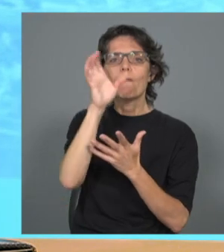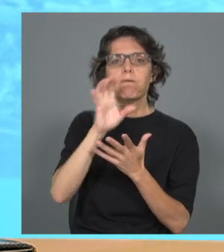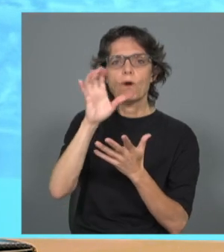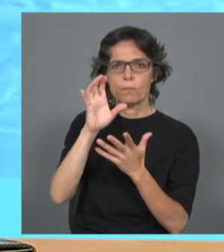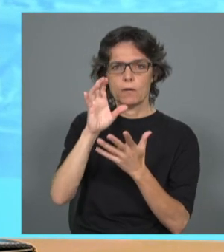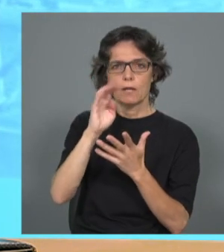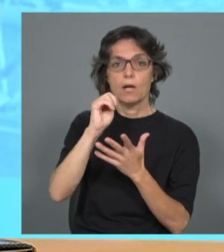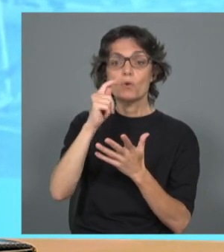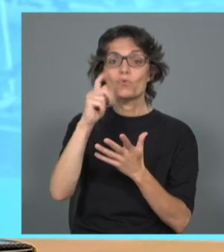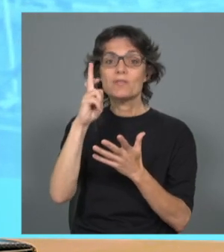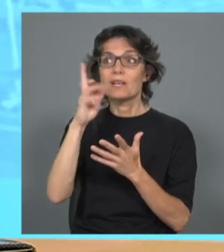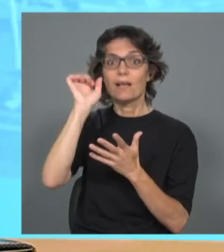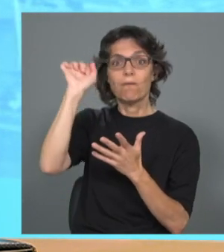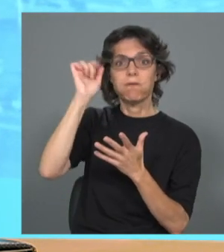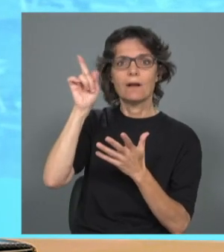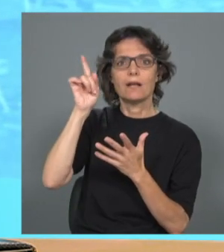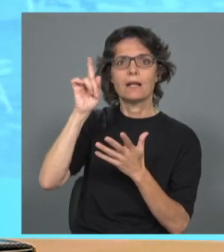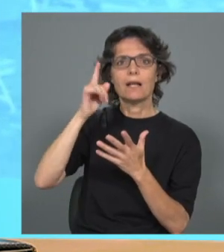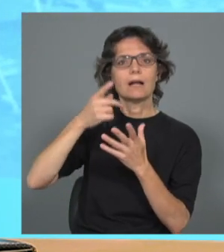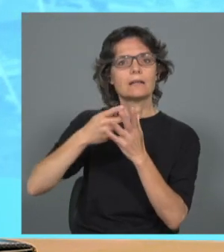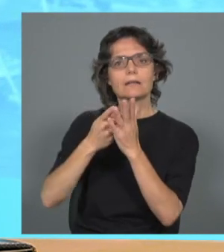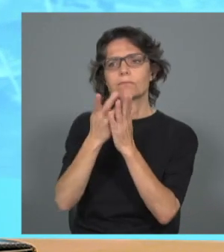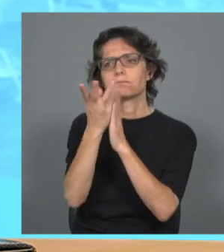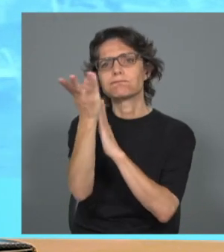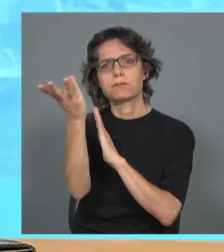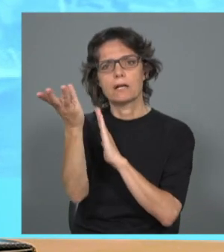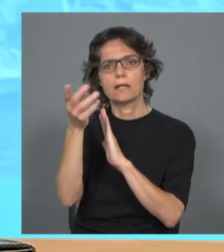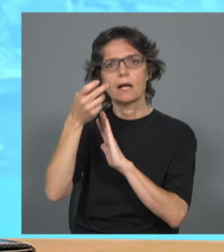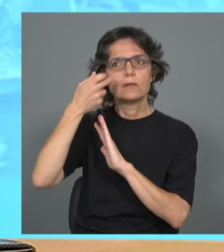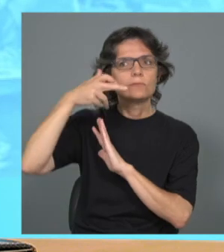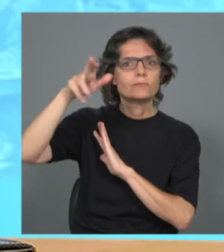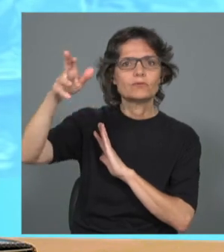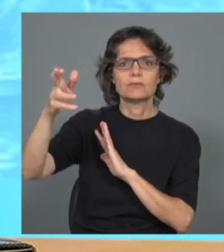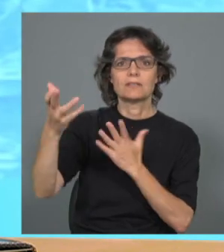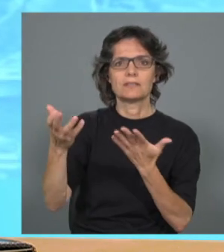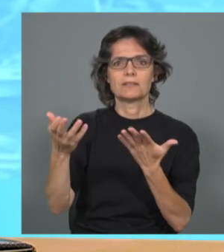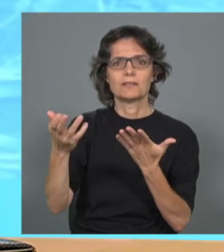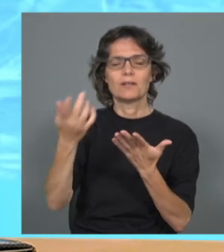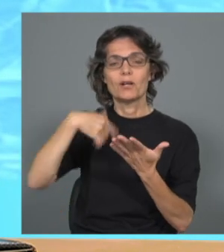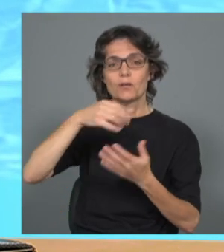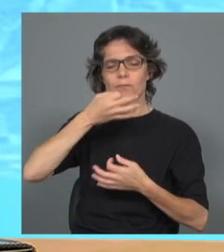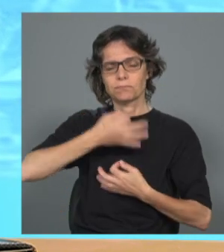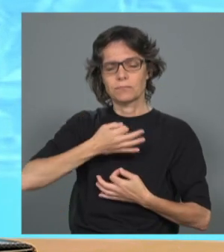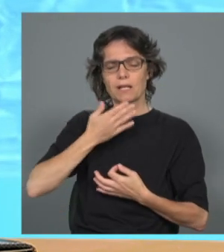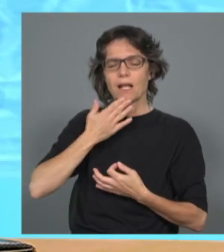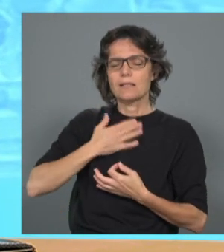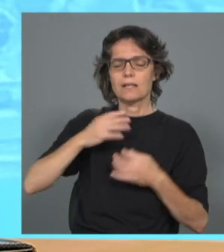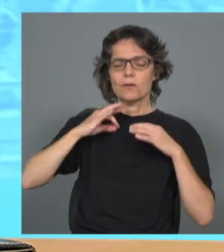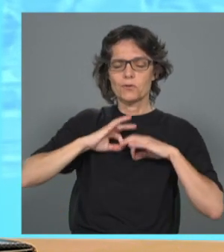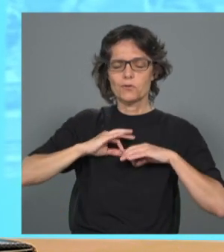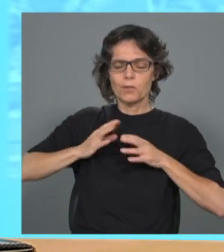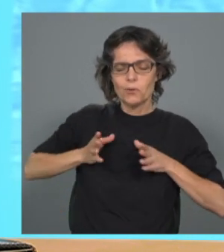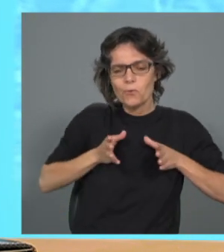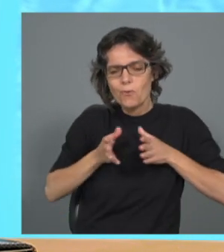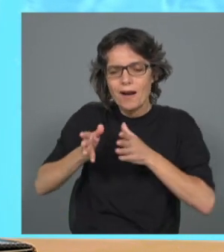e de viver. Portanto, e isto, numa perspectiva crente, é deixar-nos conduzir pelo Espírito Santo,